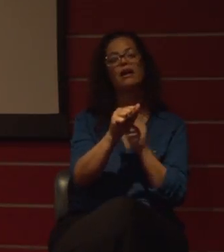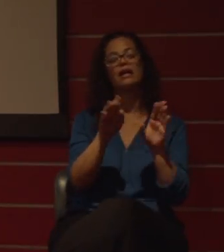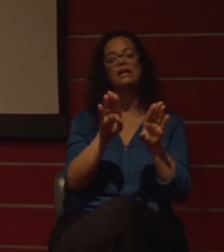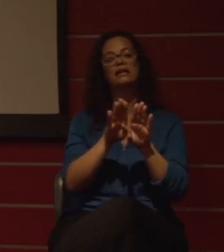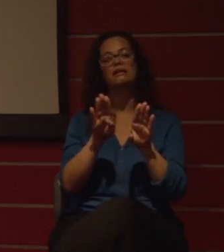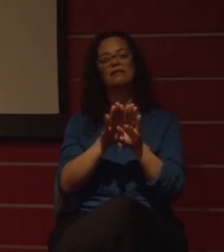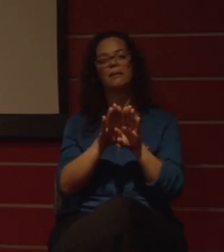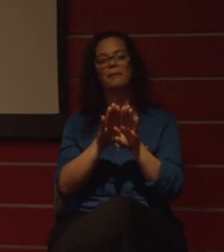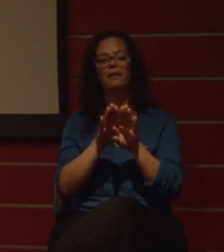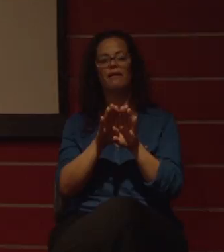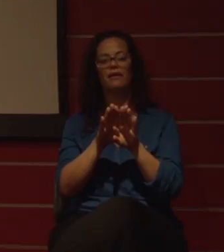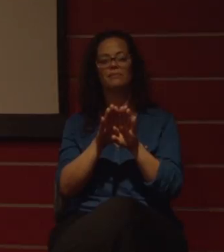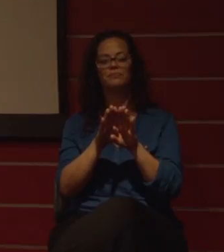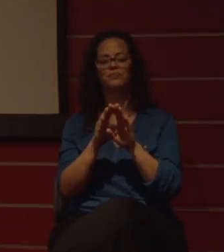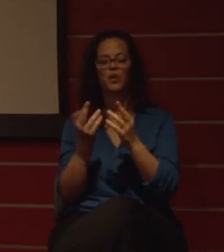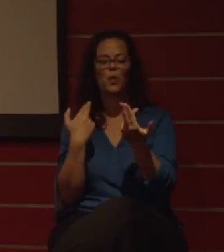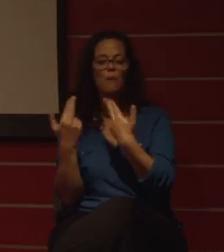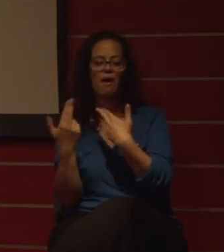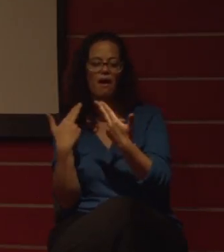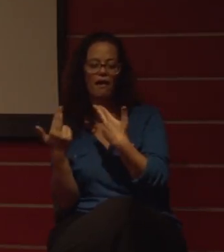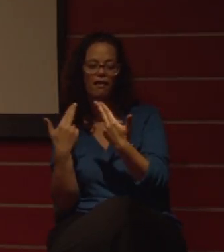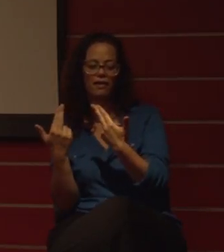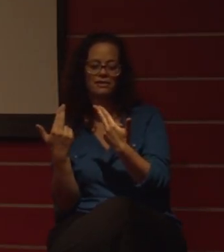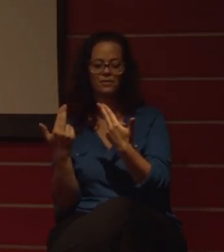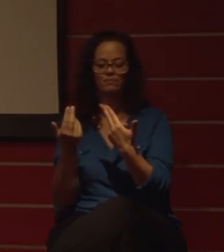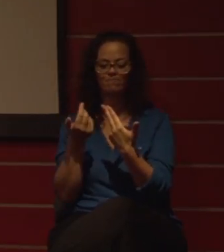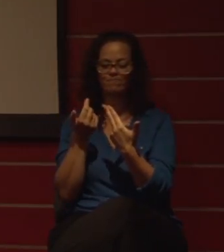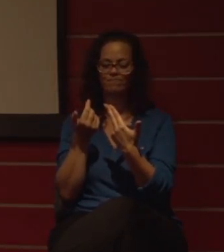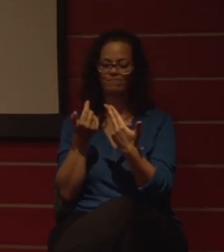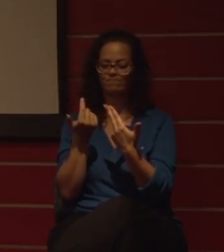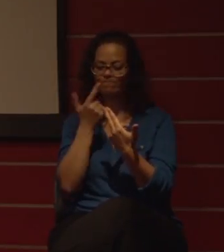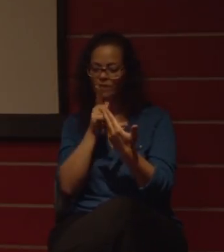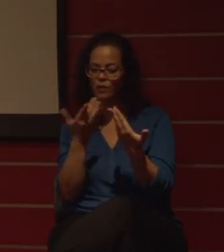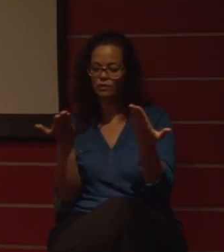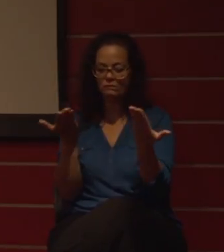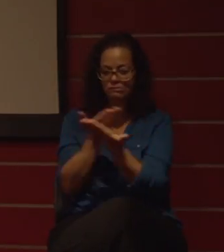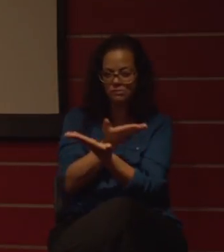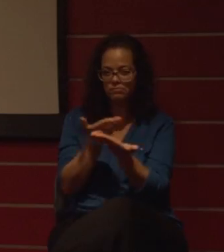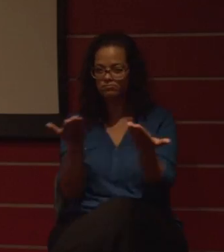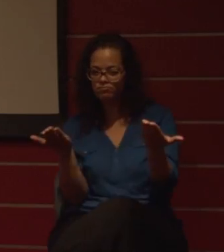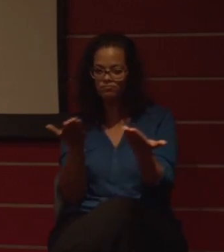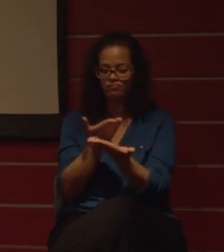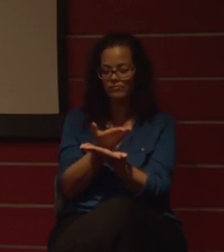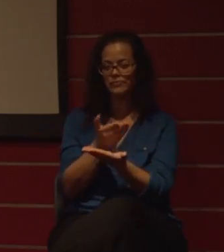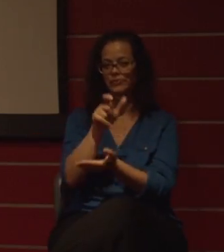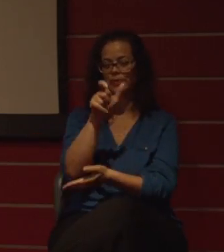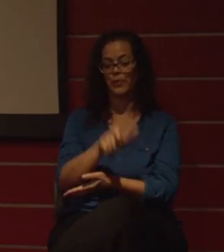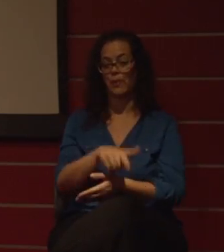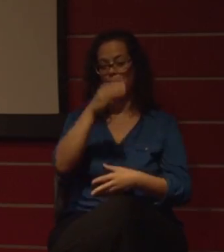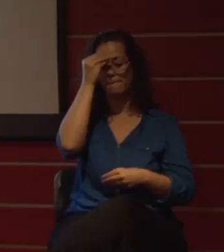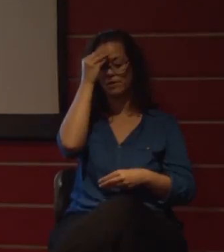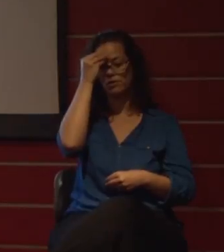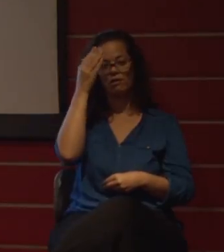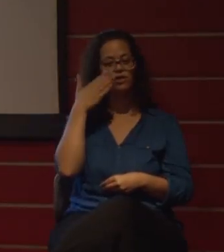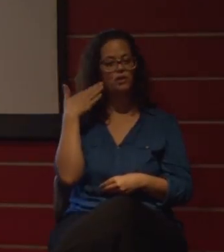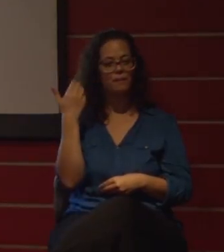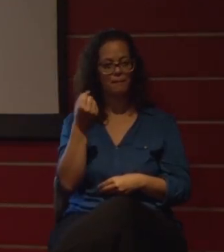dois ali vão vão estabelecer também né ele com com esse personagem